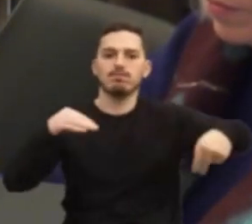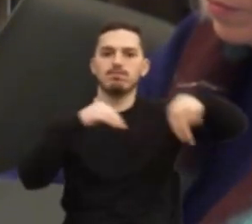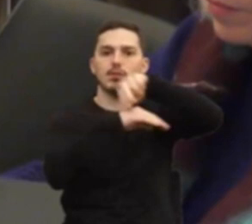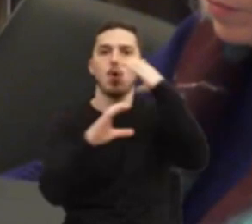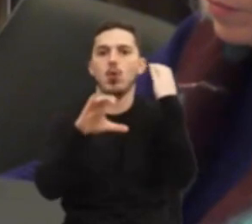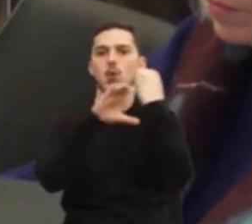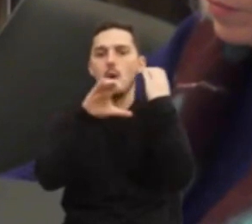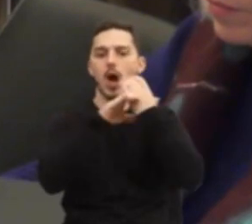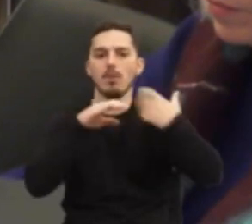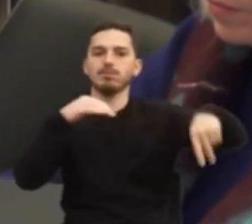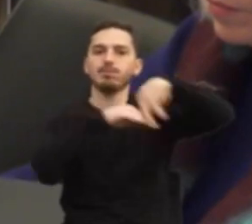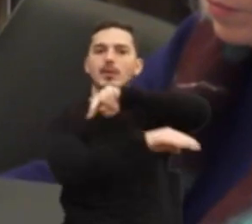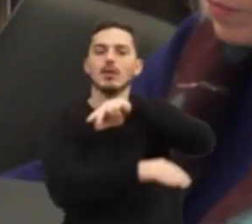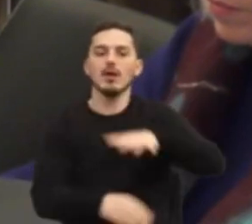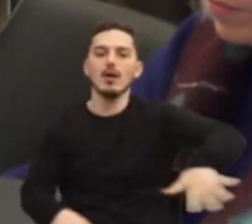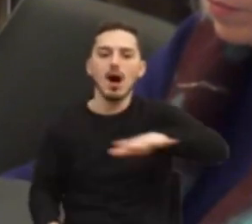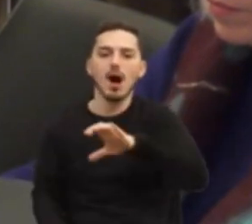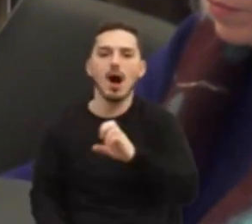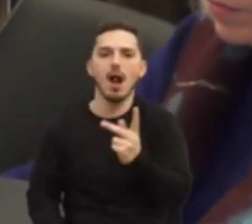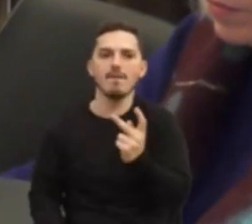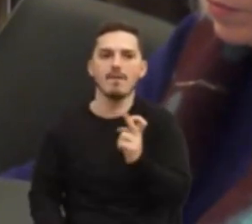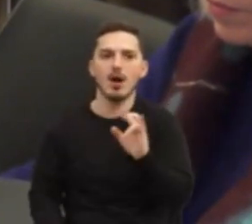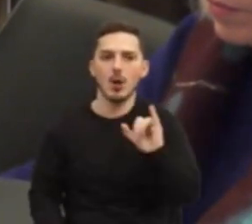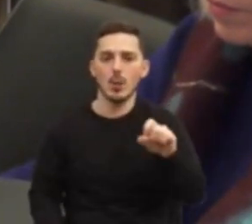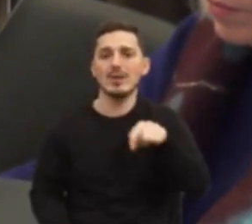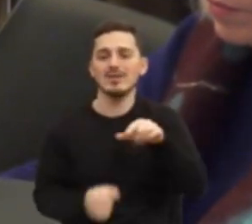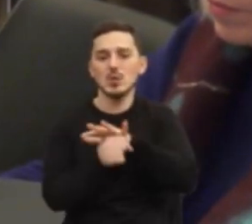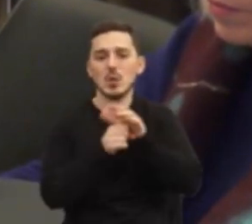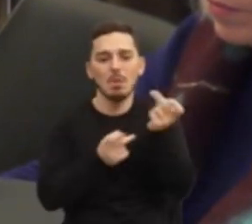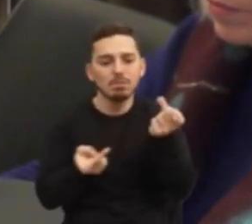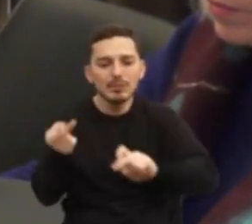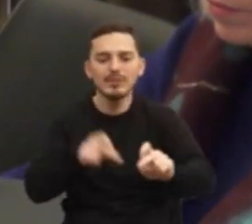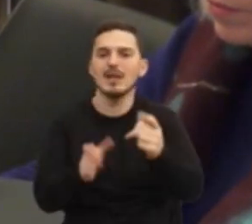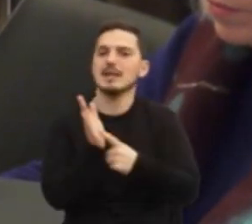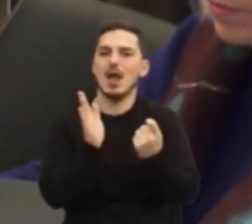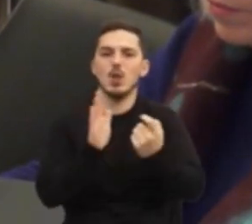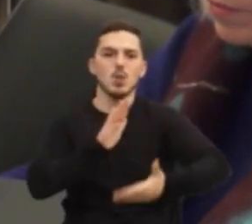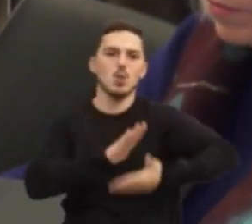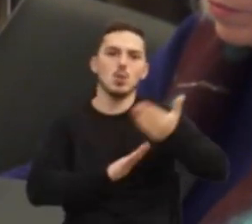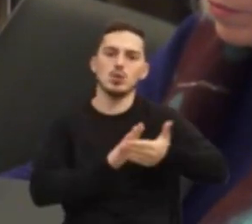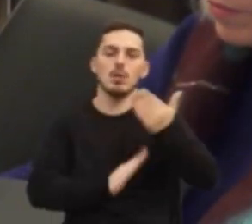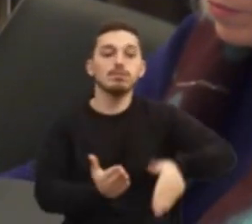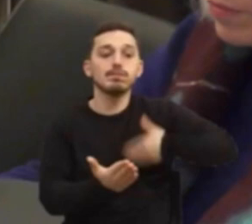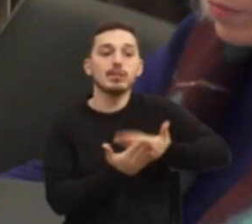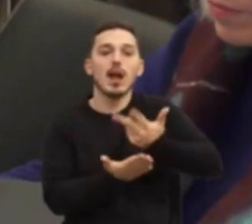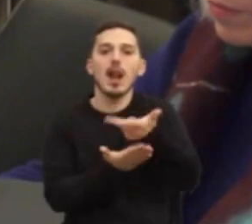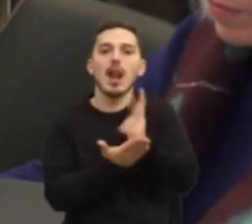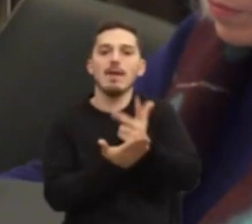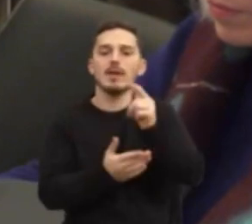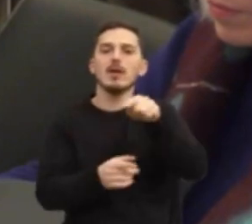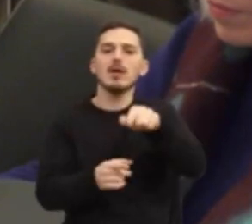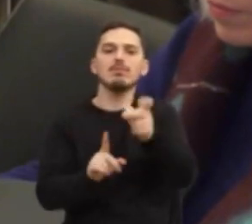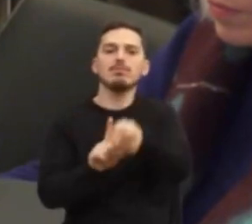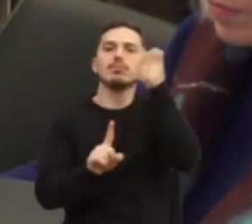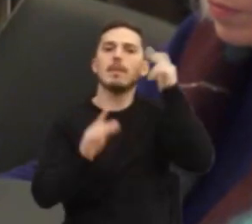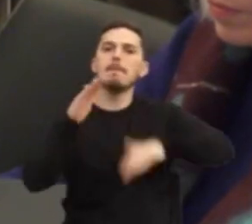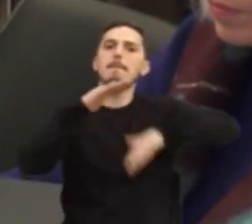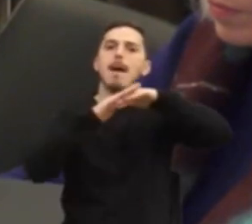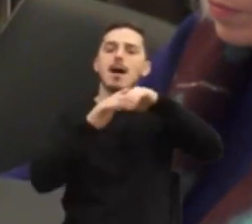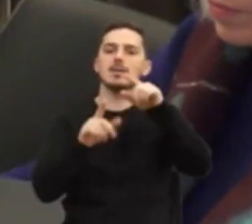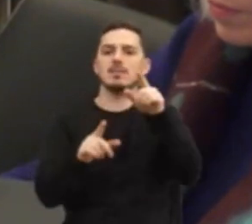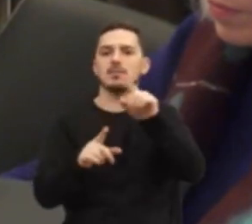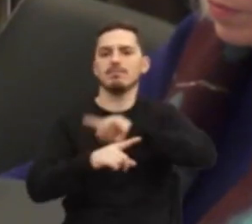autocarro em Lisboa, no Largo do Calvário. Estes casos reforçam a necessidade urgente da proposta do livro de redução das velocidades máximas da